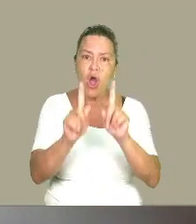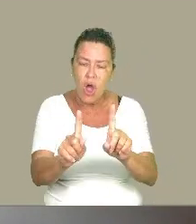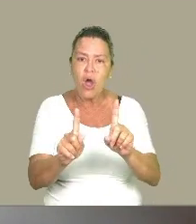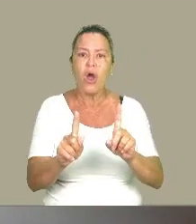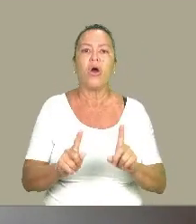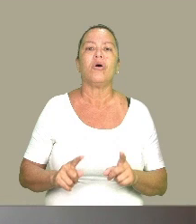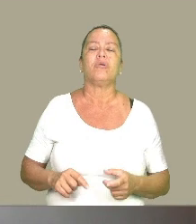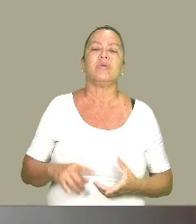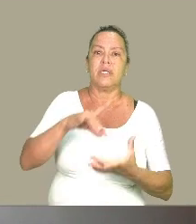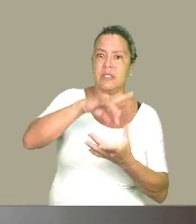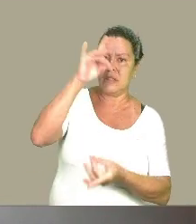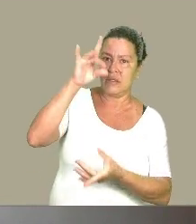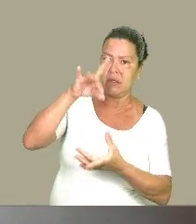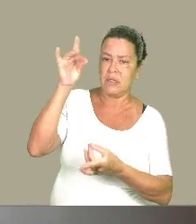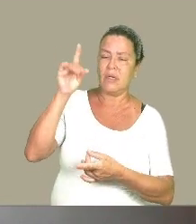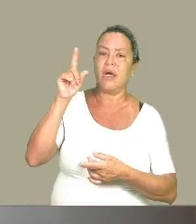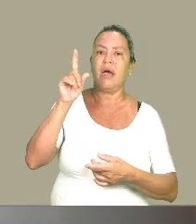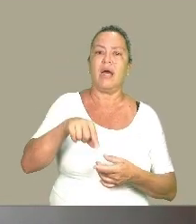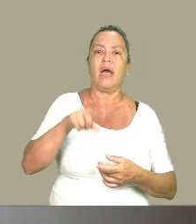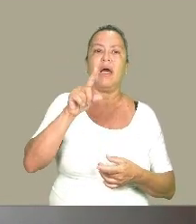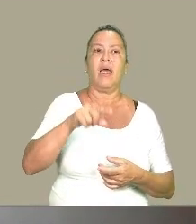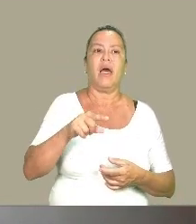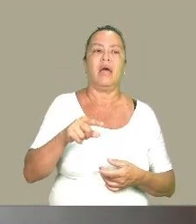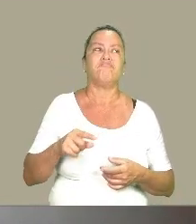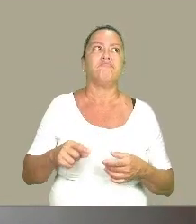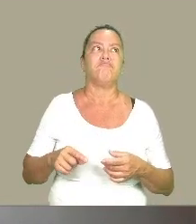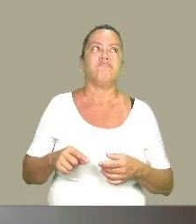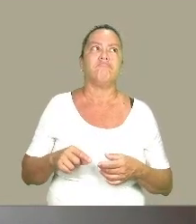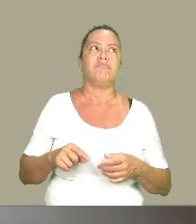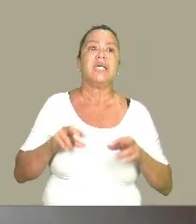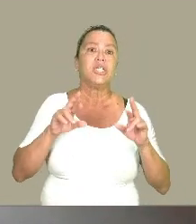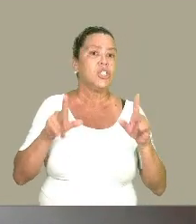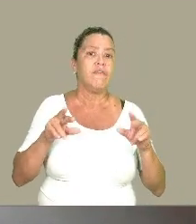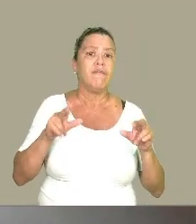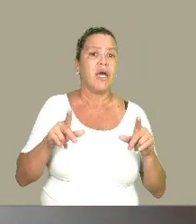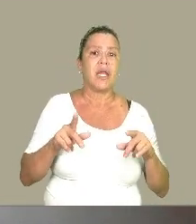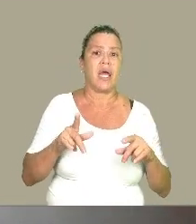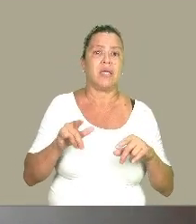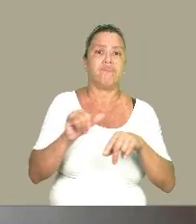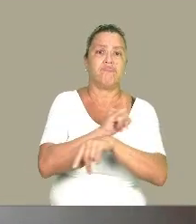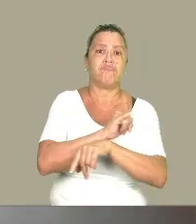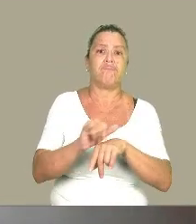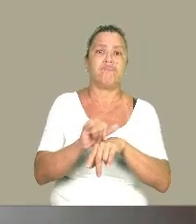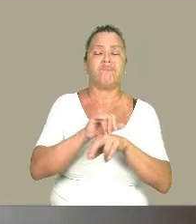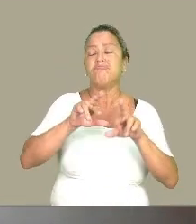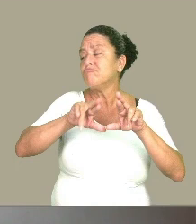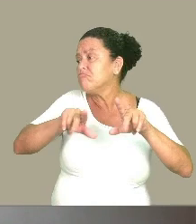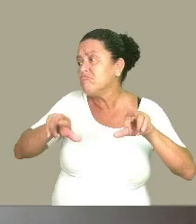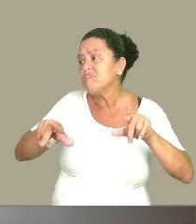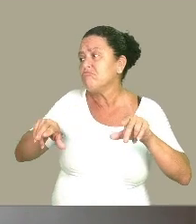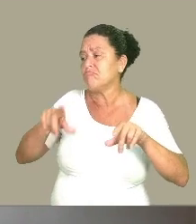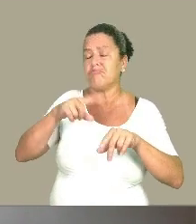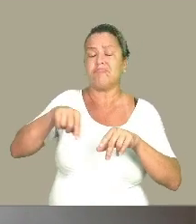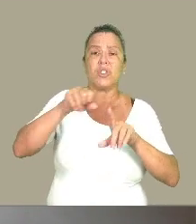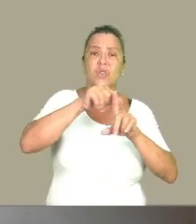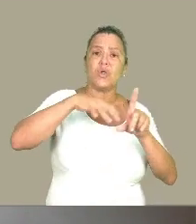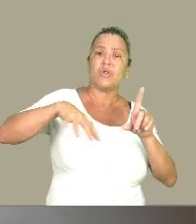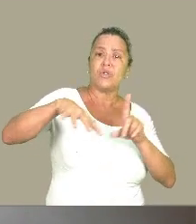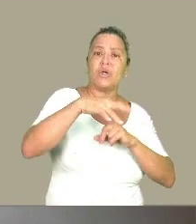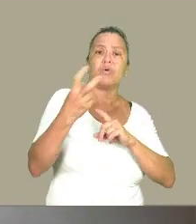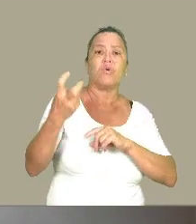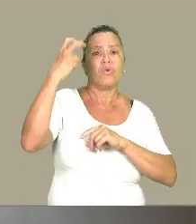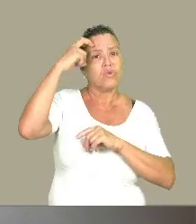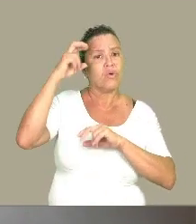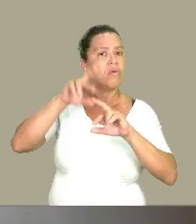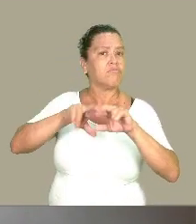dois espíritos, elas são regradas de diferentes maneiras, nas diferentes sociedades, nas diferentes culturas, nas